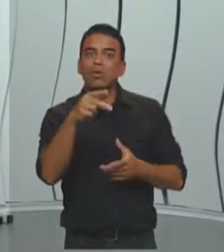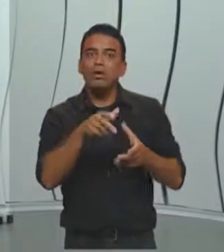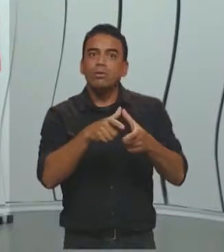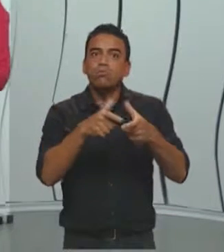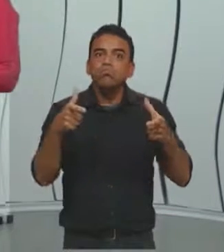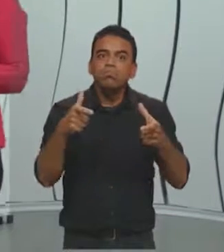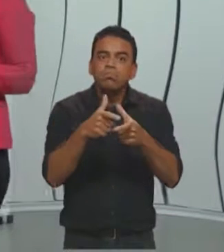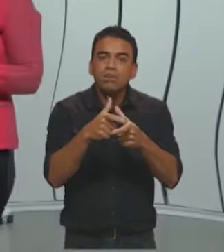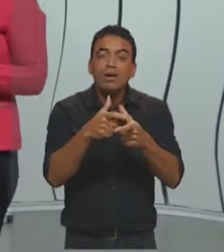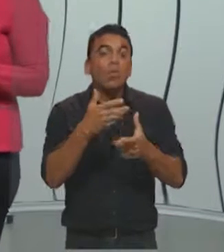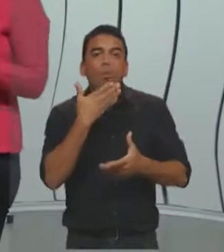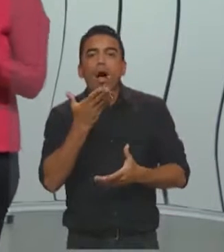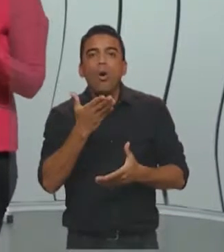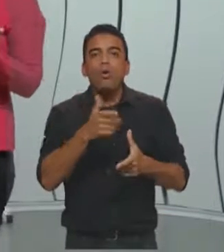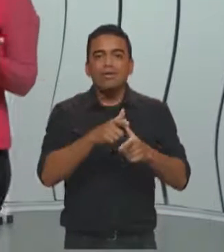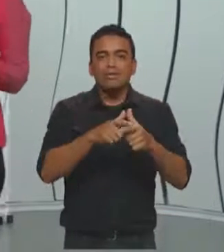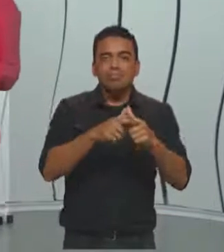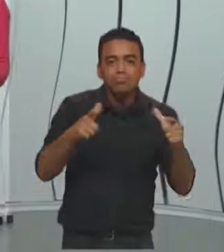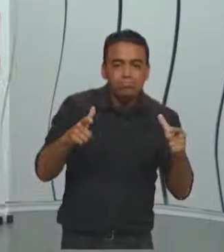seu coração.